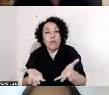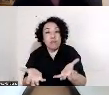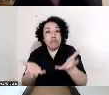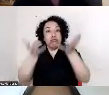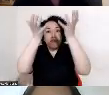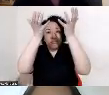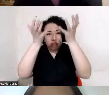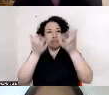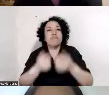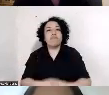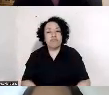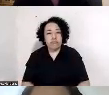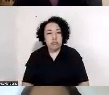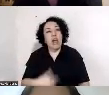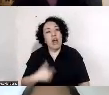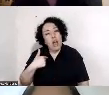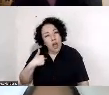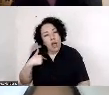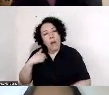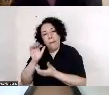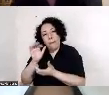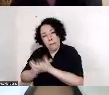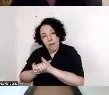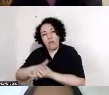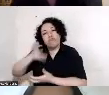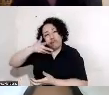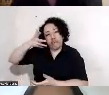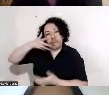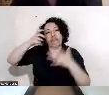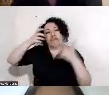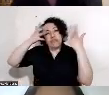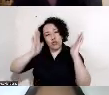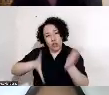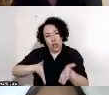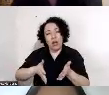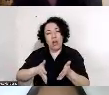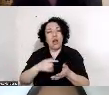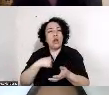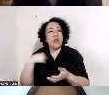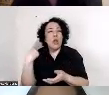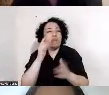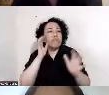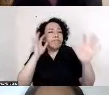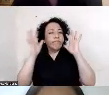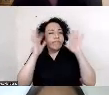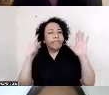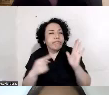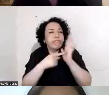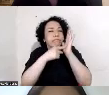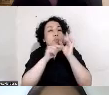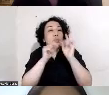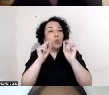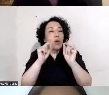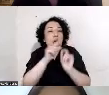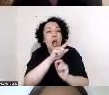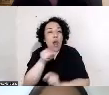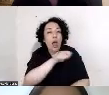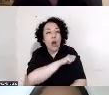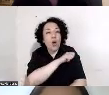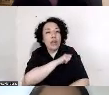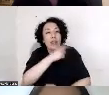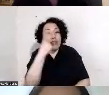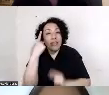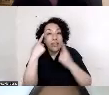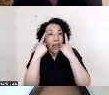discutido por mim e pelo Joe. E a gente tem um ponto, um objetivo de desenvolver o interesse desses alunos, que eles